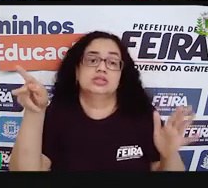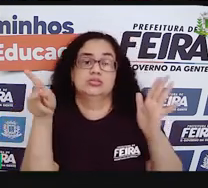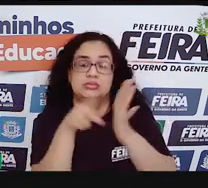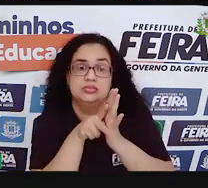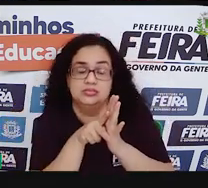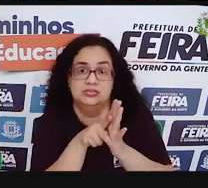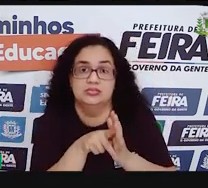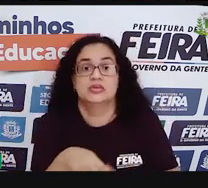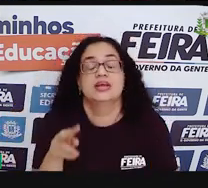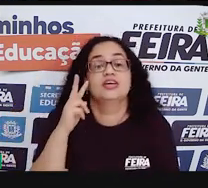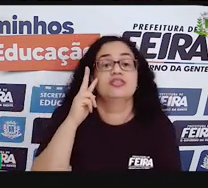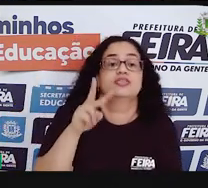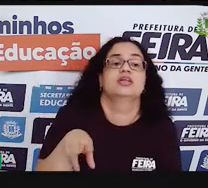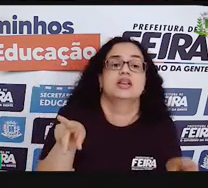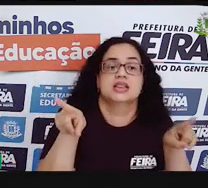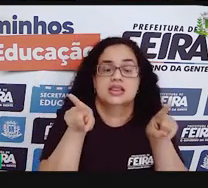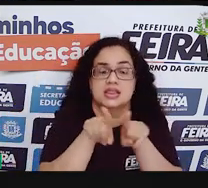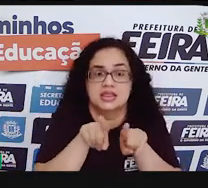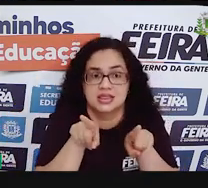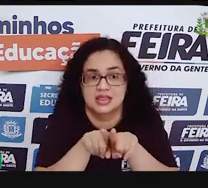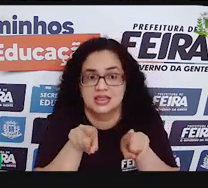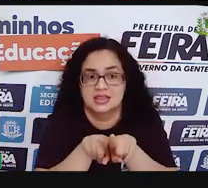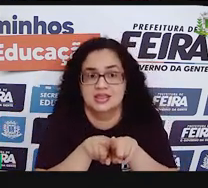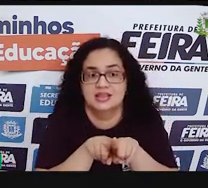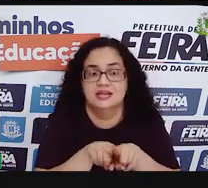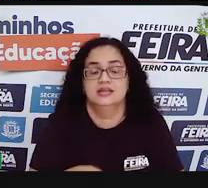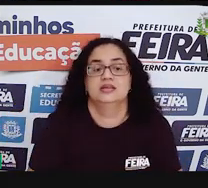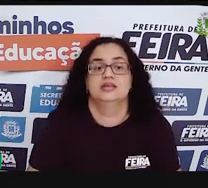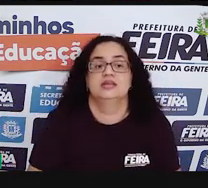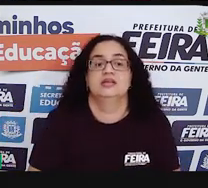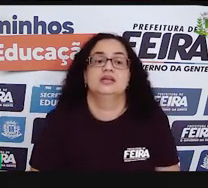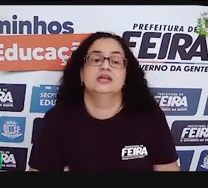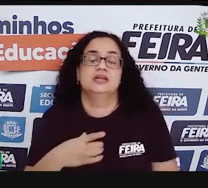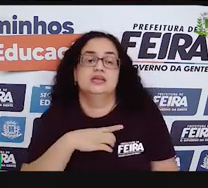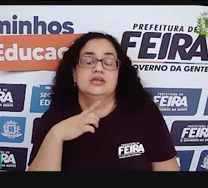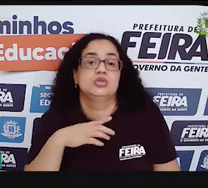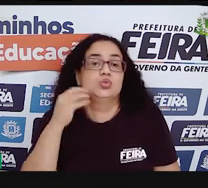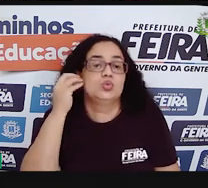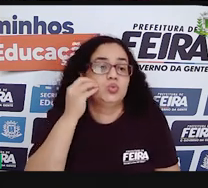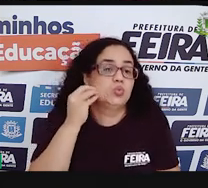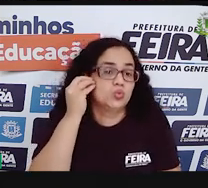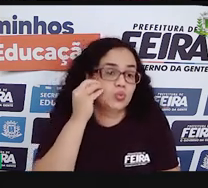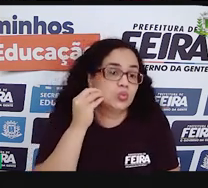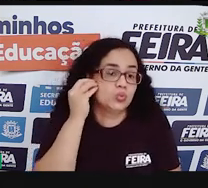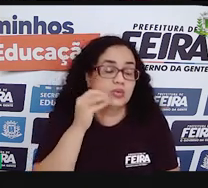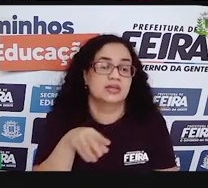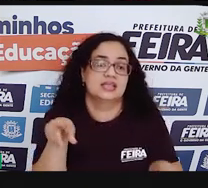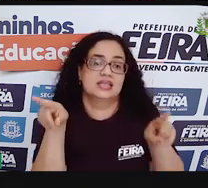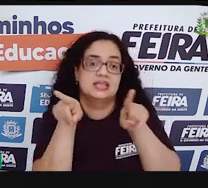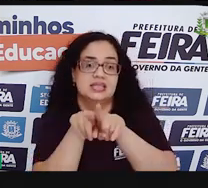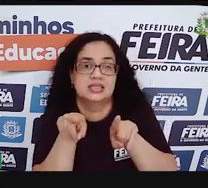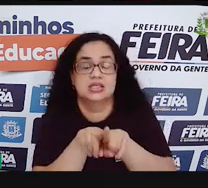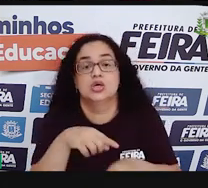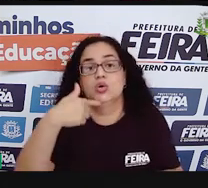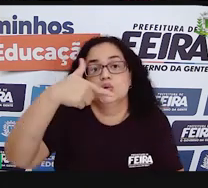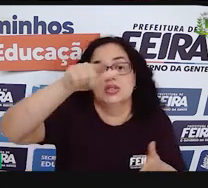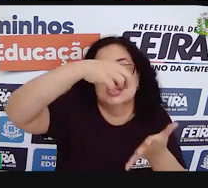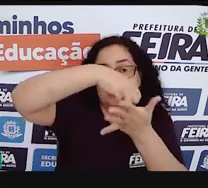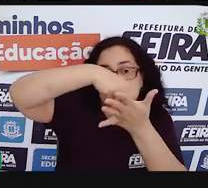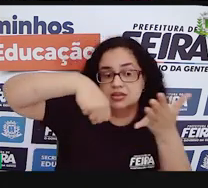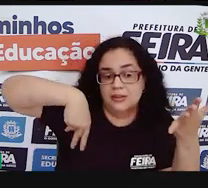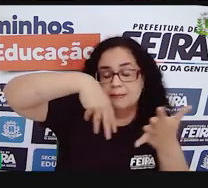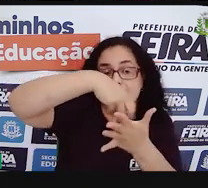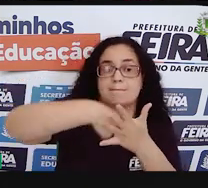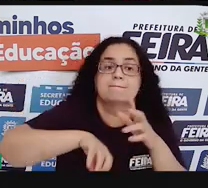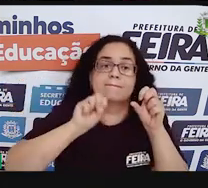propriedades e viram também que as informações que a gente adquire nos nossos experimentos e também outras atividades, né,